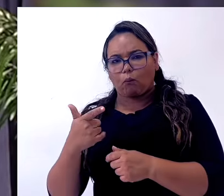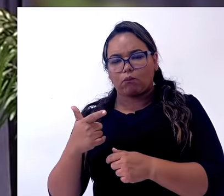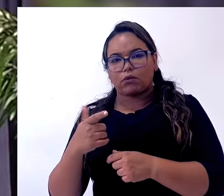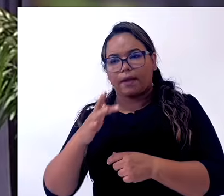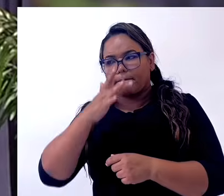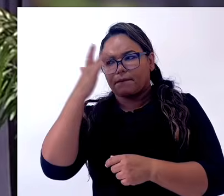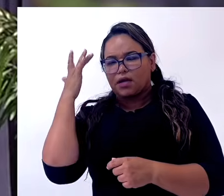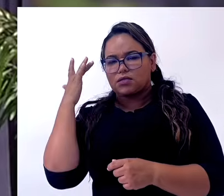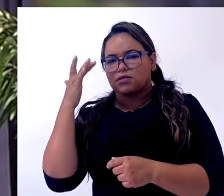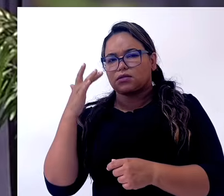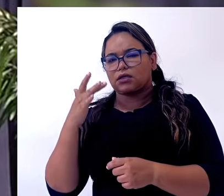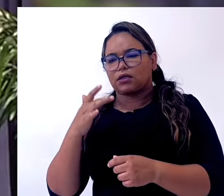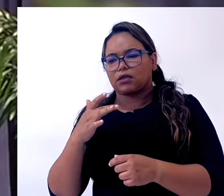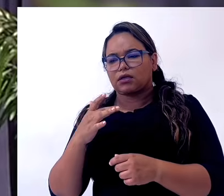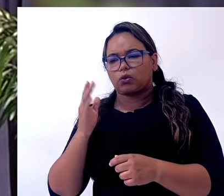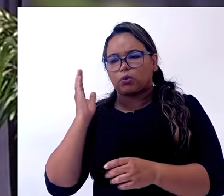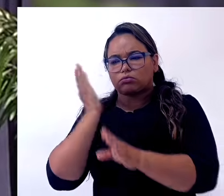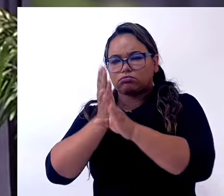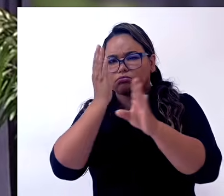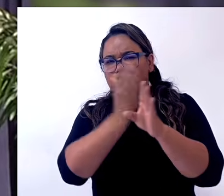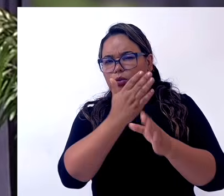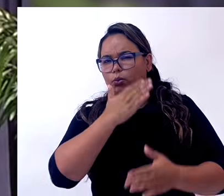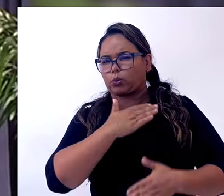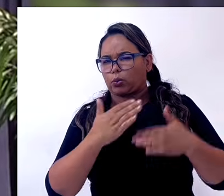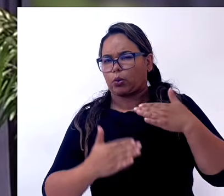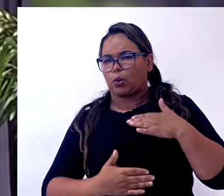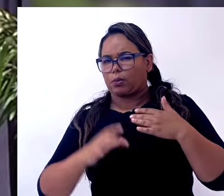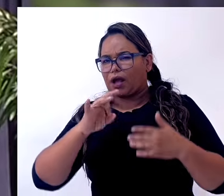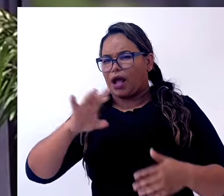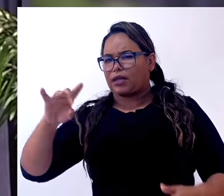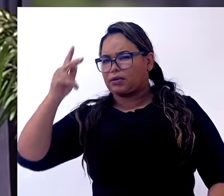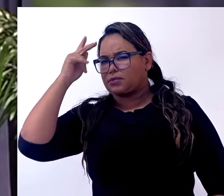foram entregues para a família.